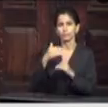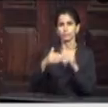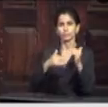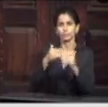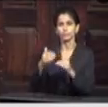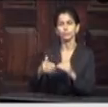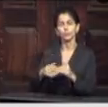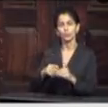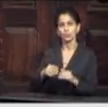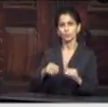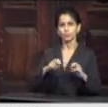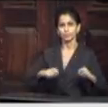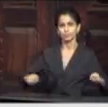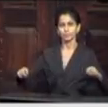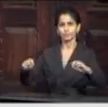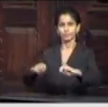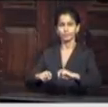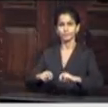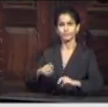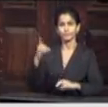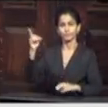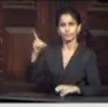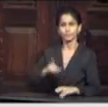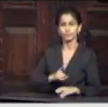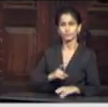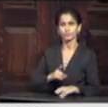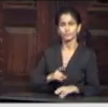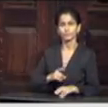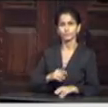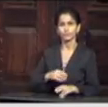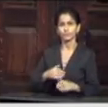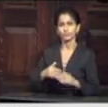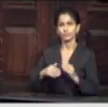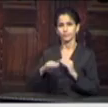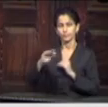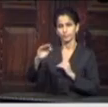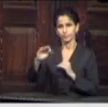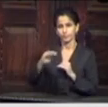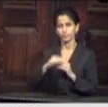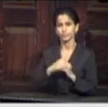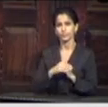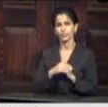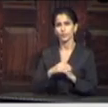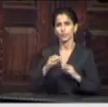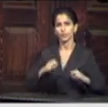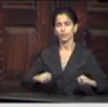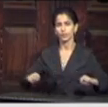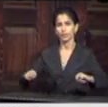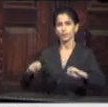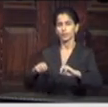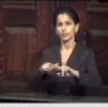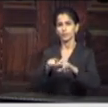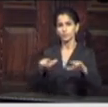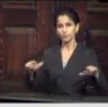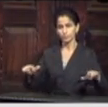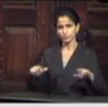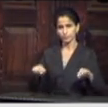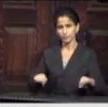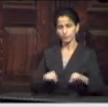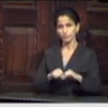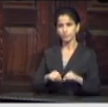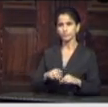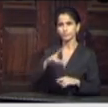mesa diretora, desde que esse assunto seja levado para ser tratado com a mesa diretora, que eu retiraria o destaque.